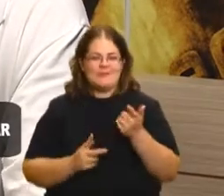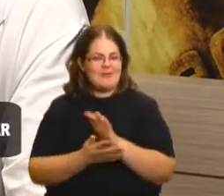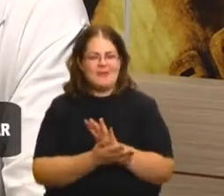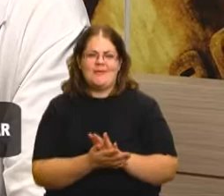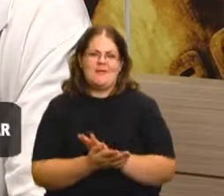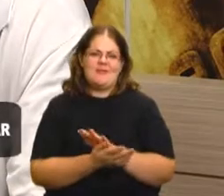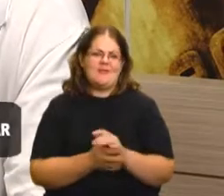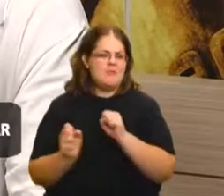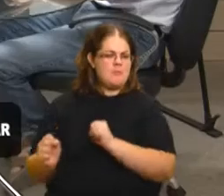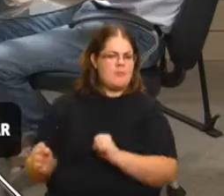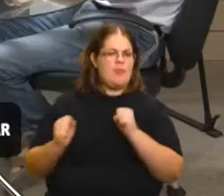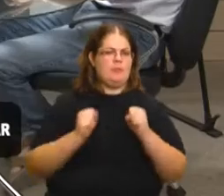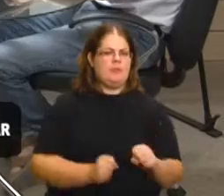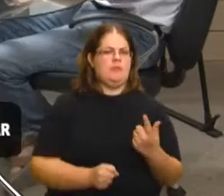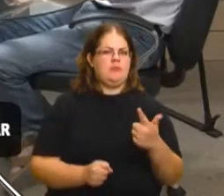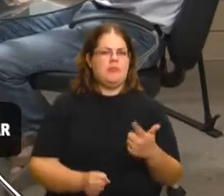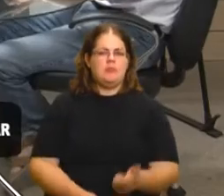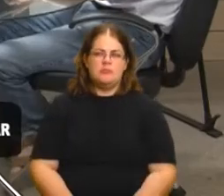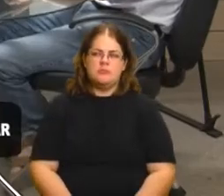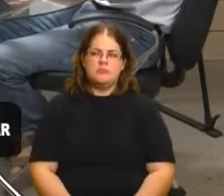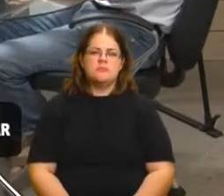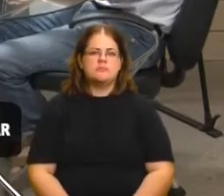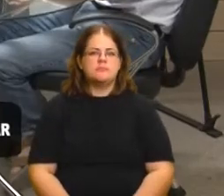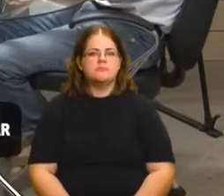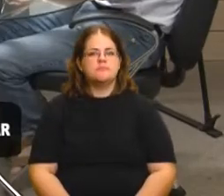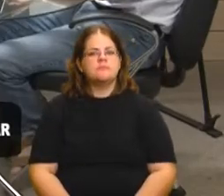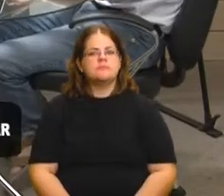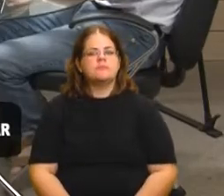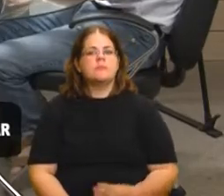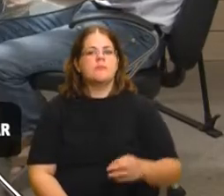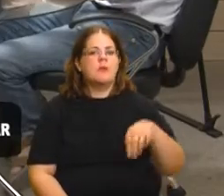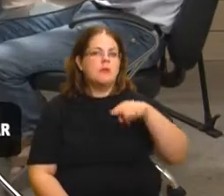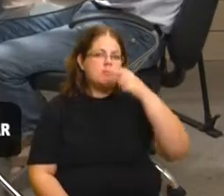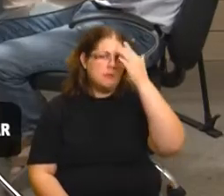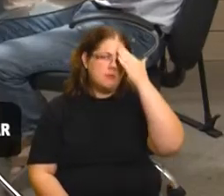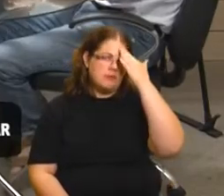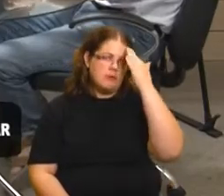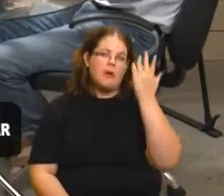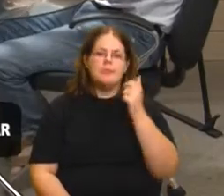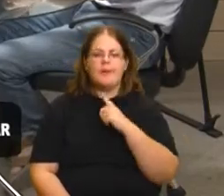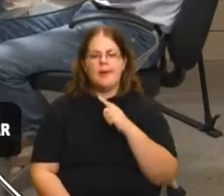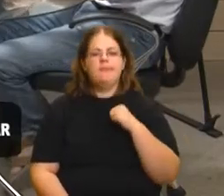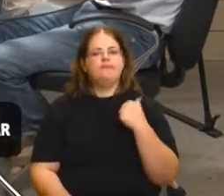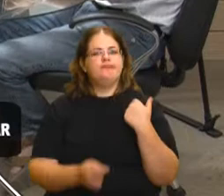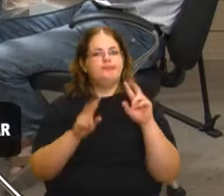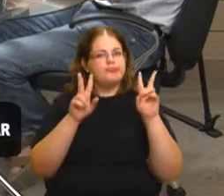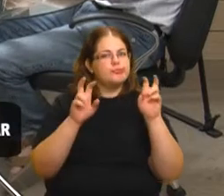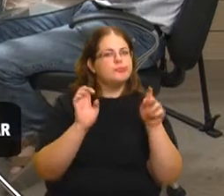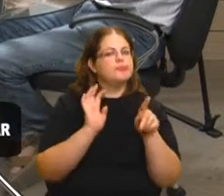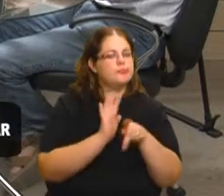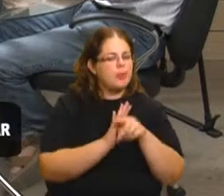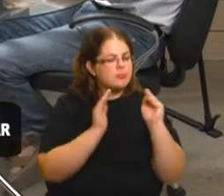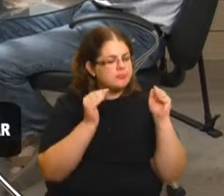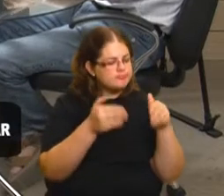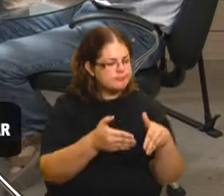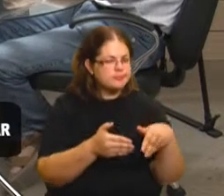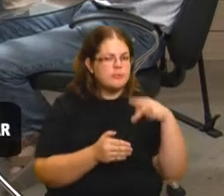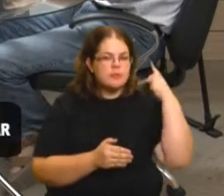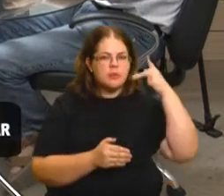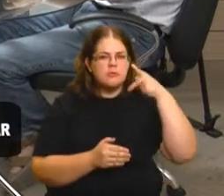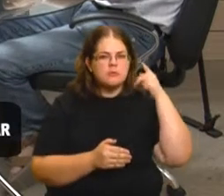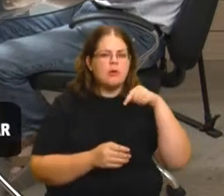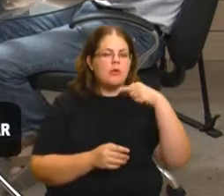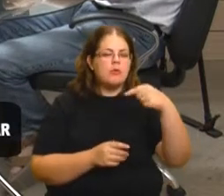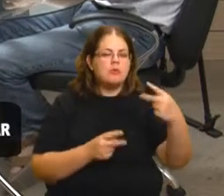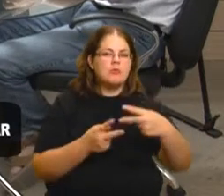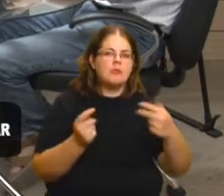isso porque não havia como. O que se sabe hoje verdadeiramente foi uma questão política, tinha outros elementos